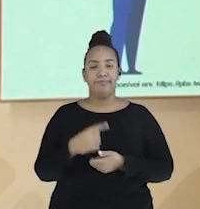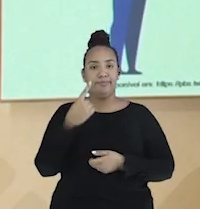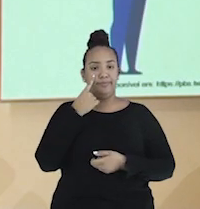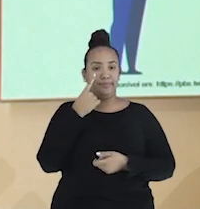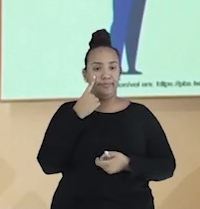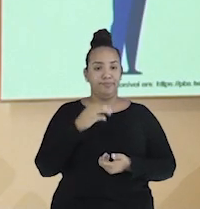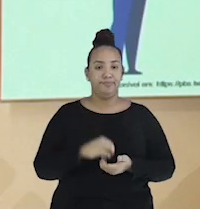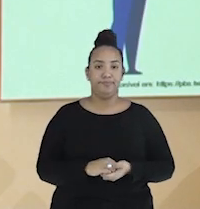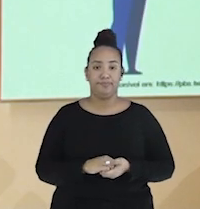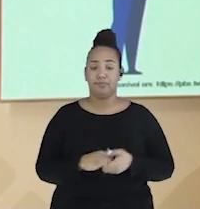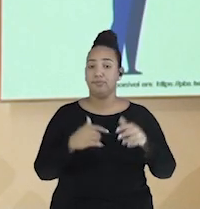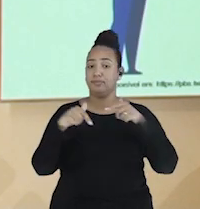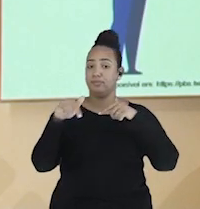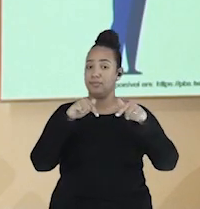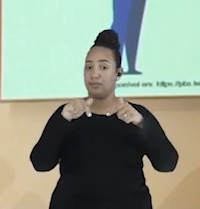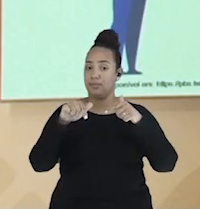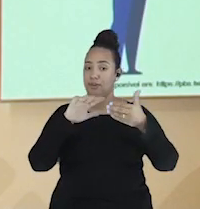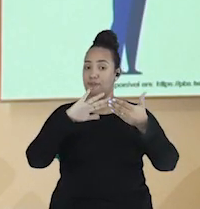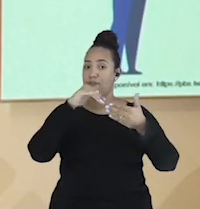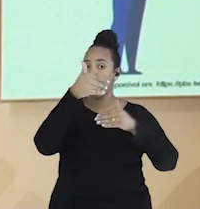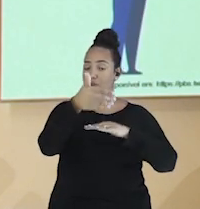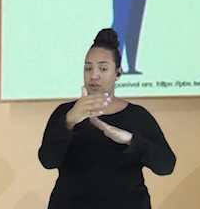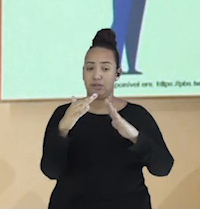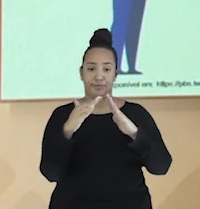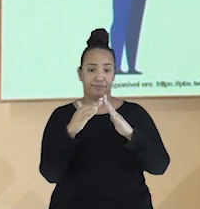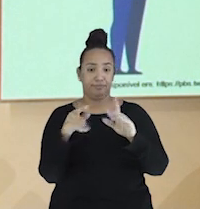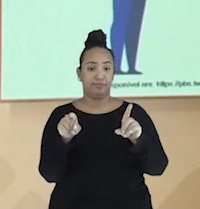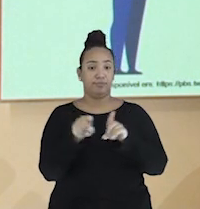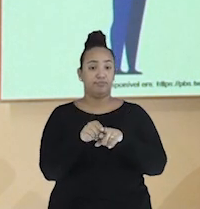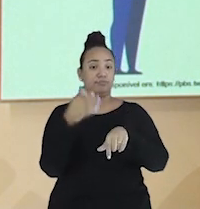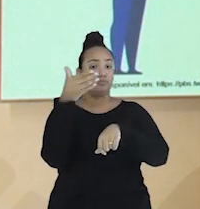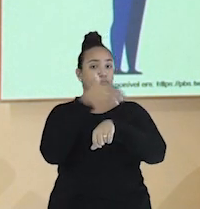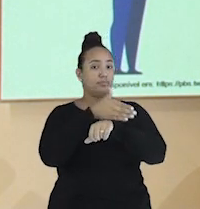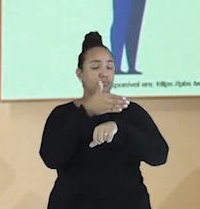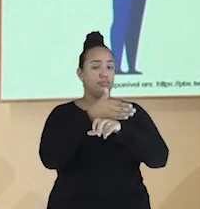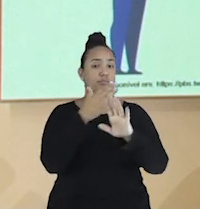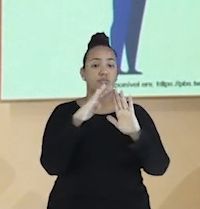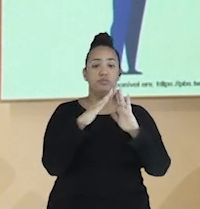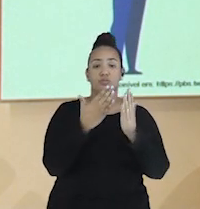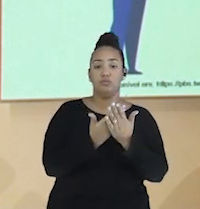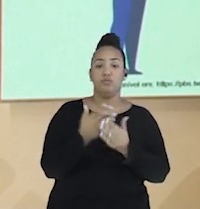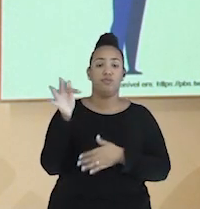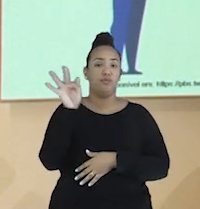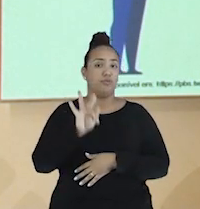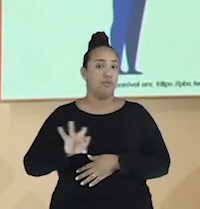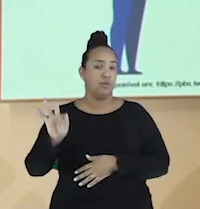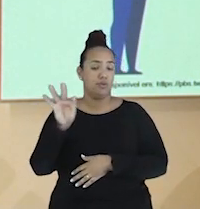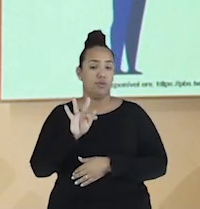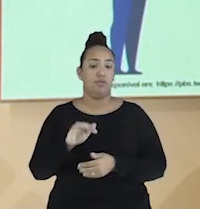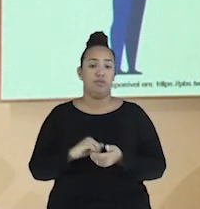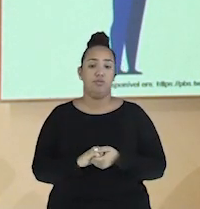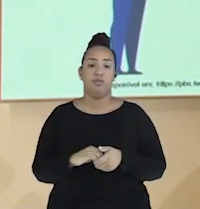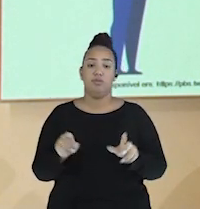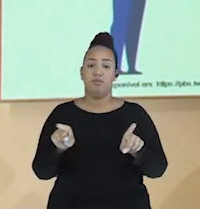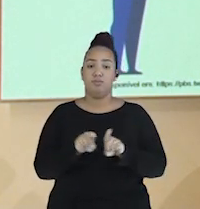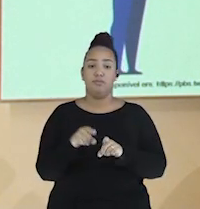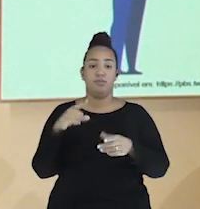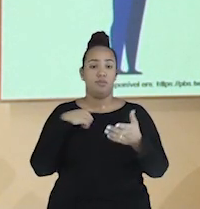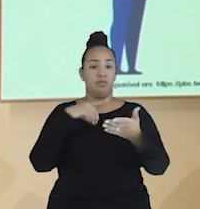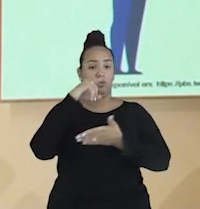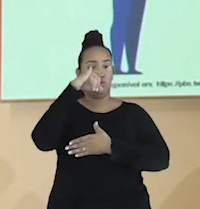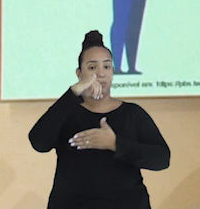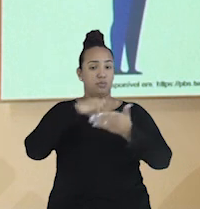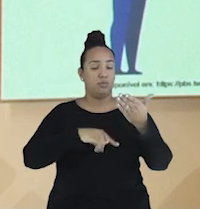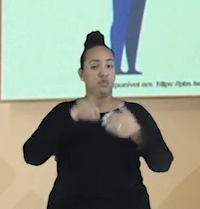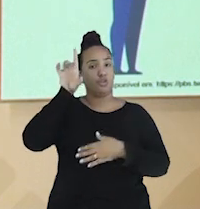Vamos lá. Trabalhar fora, frequentar escolas e faculdades, a criação da Declaração